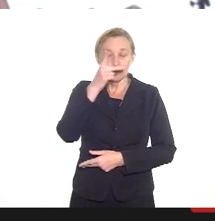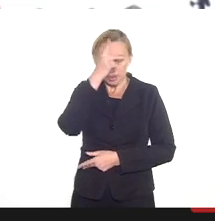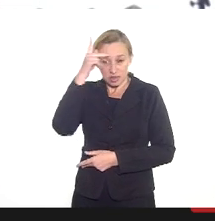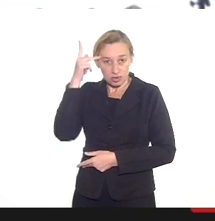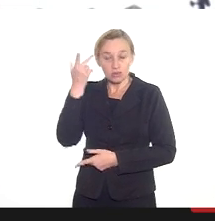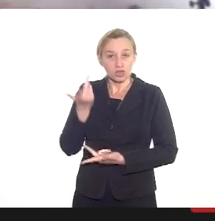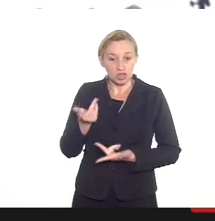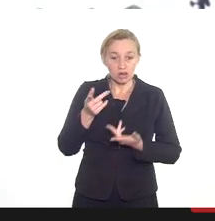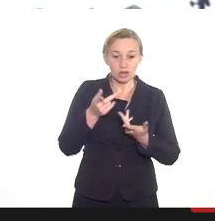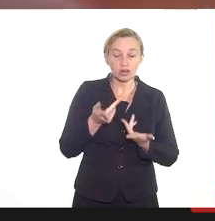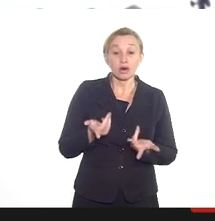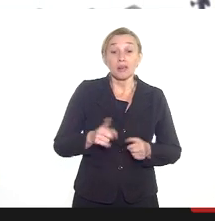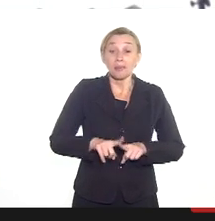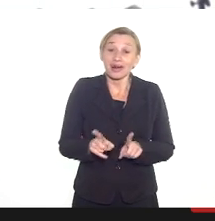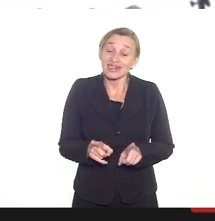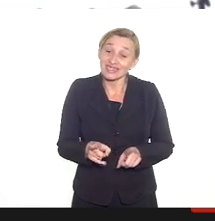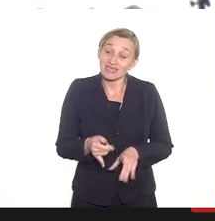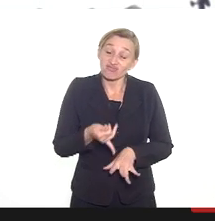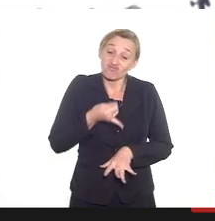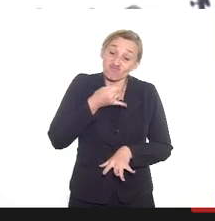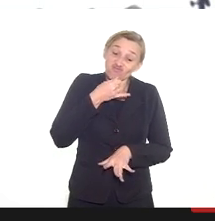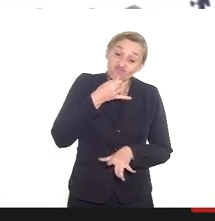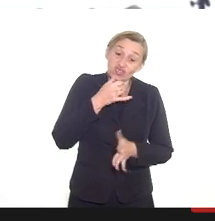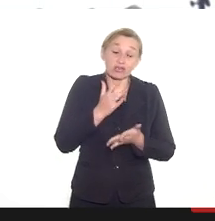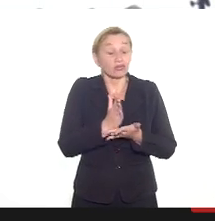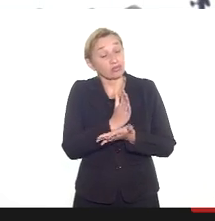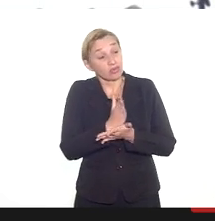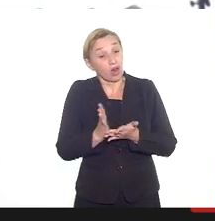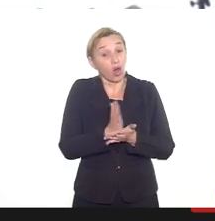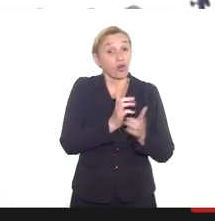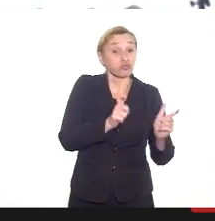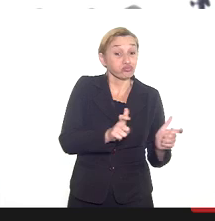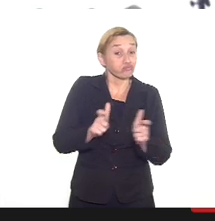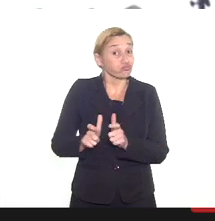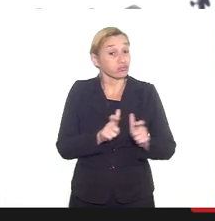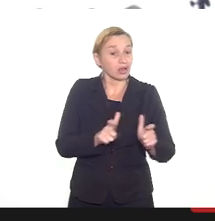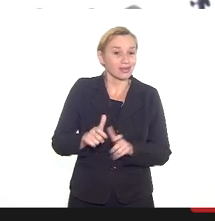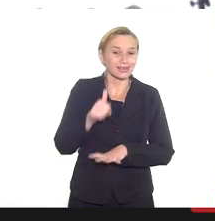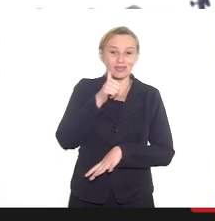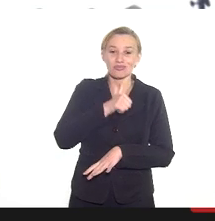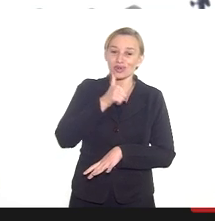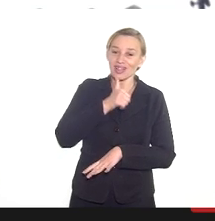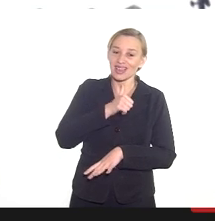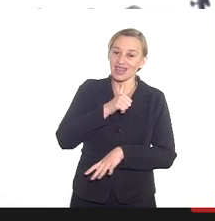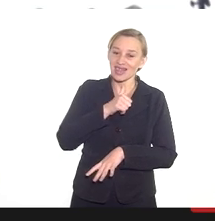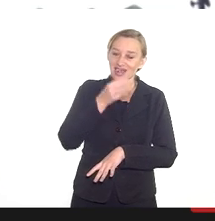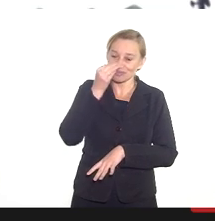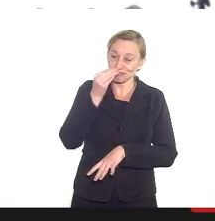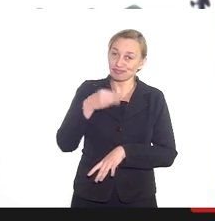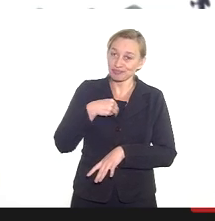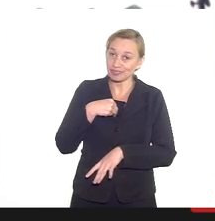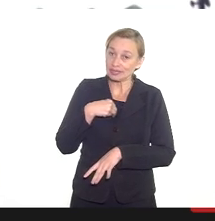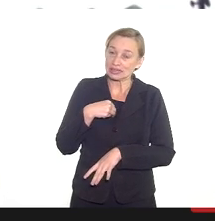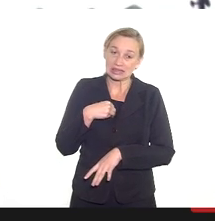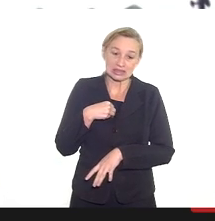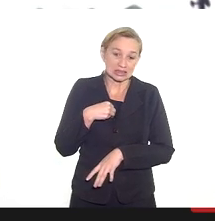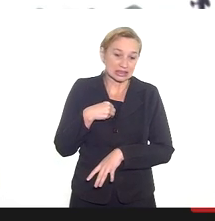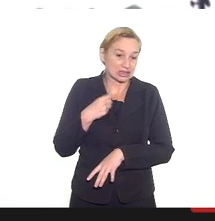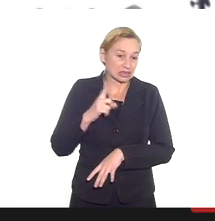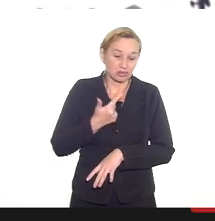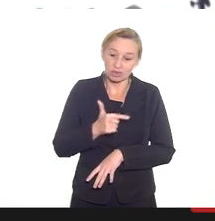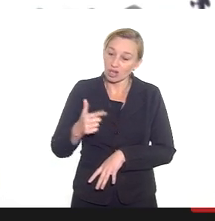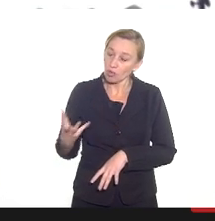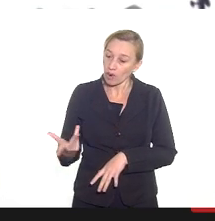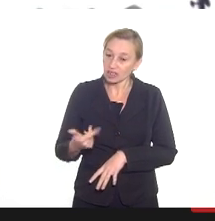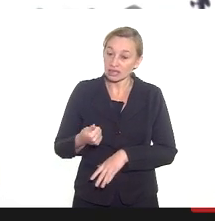humanizado, mas, infelizmente, em determinados espaços, essa mulher ela não é acolhida de forma qualificada